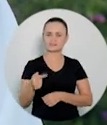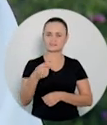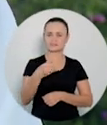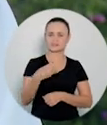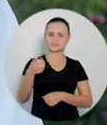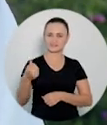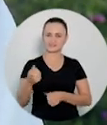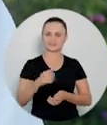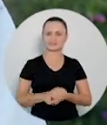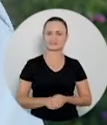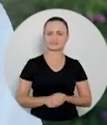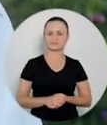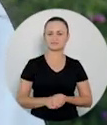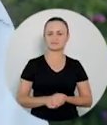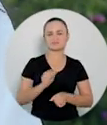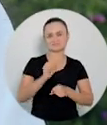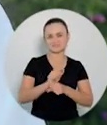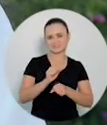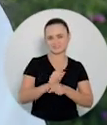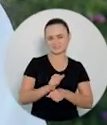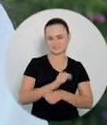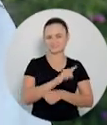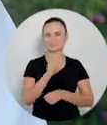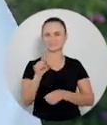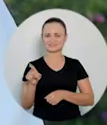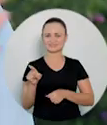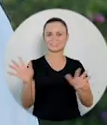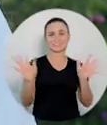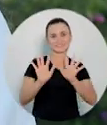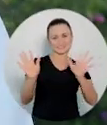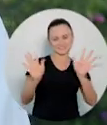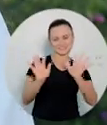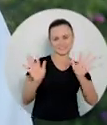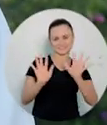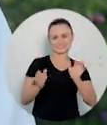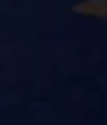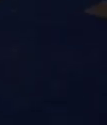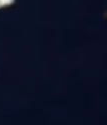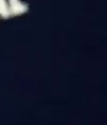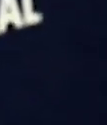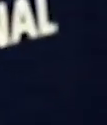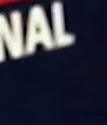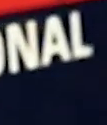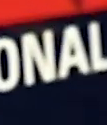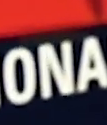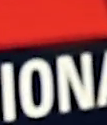47 31. Fico esperando a sua mensagem. Tchau e até a próxima.